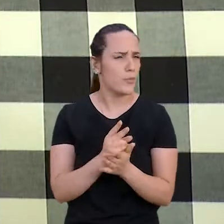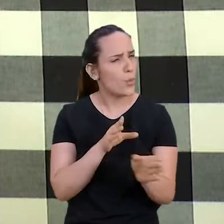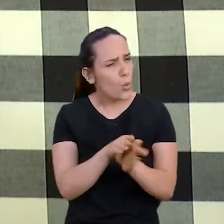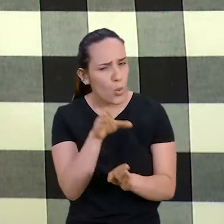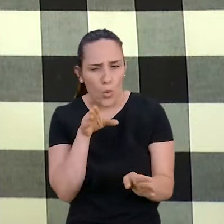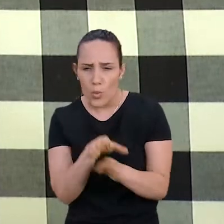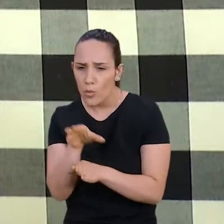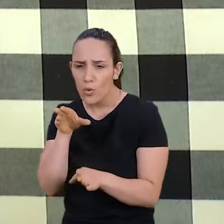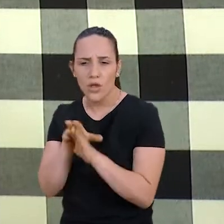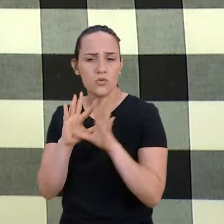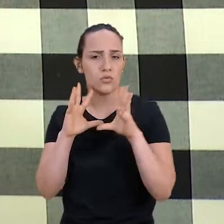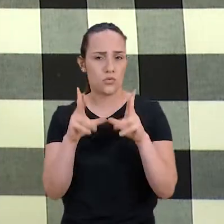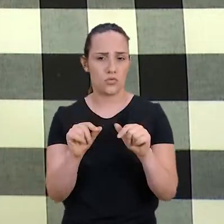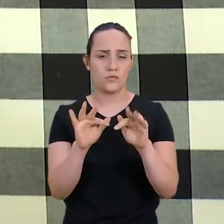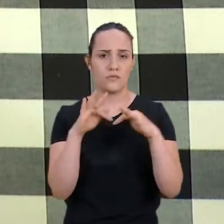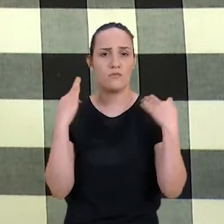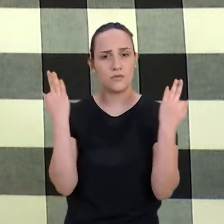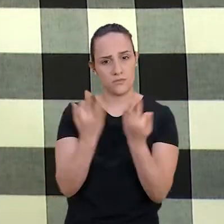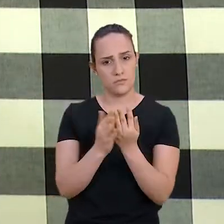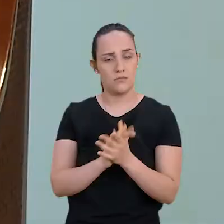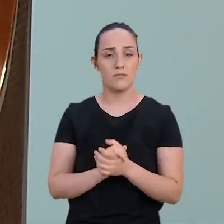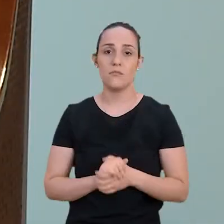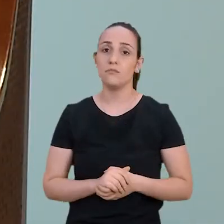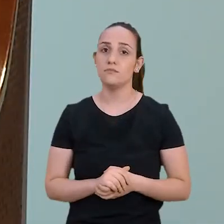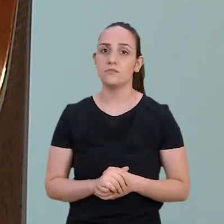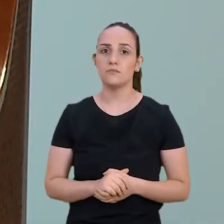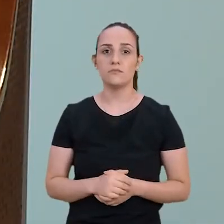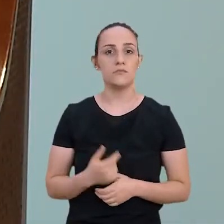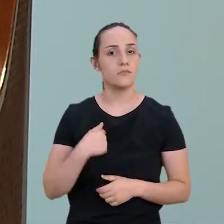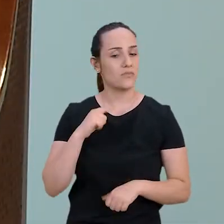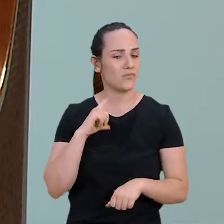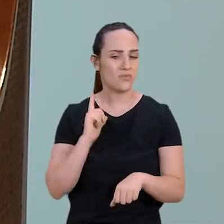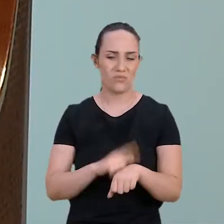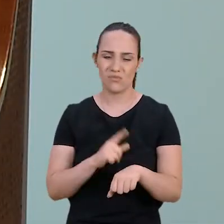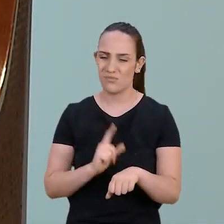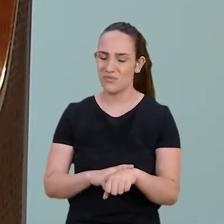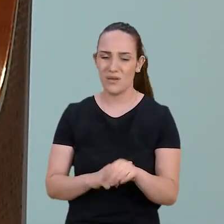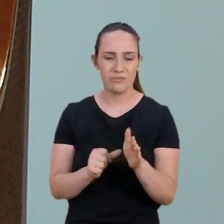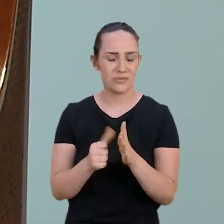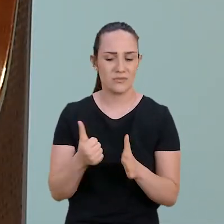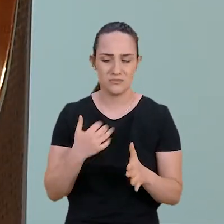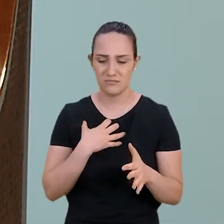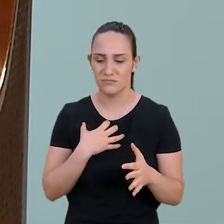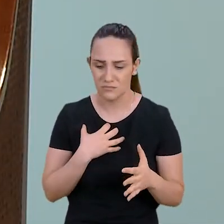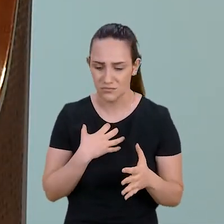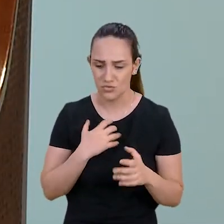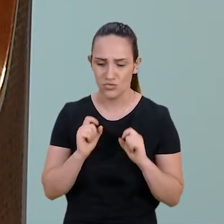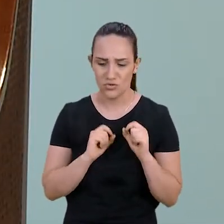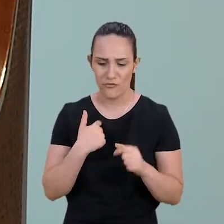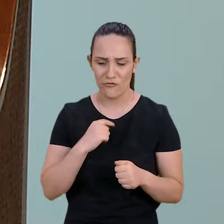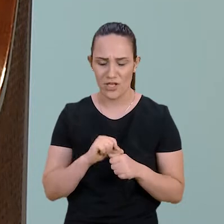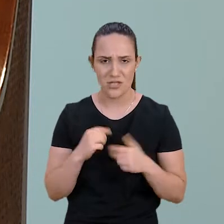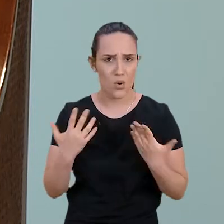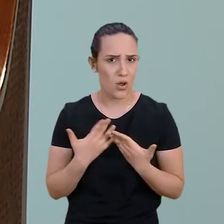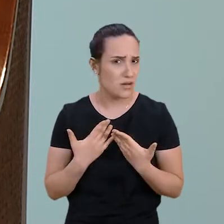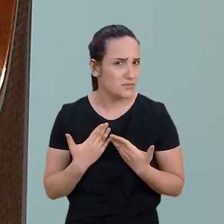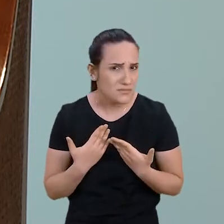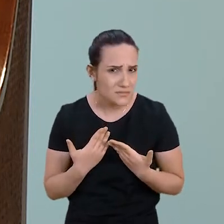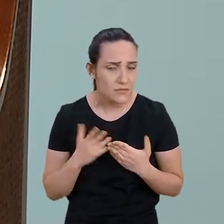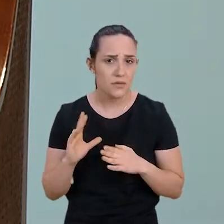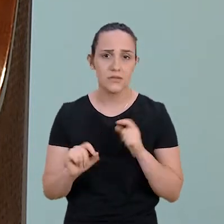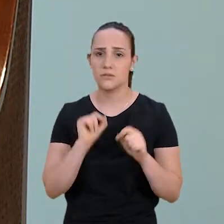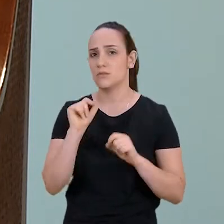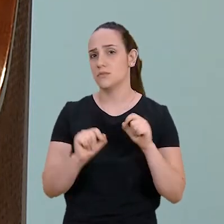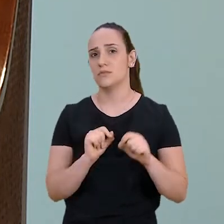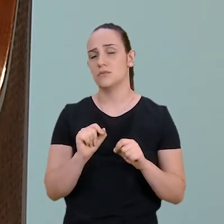atendo hoje em dia. Eu tive que enfrentar o meu primeiro período de escolha. O que é que eu vou fazer com isso? Sabe? Eu vou